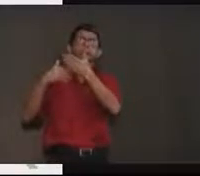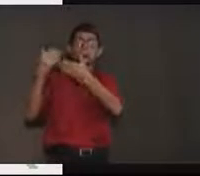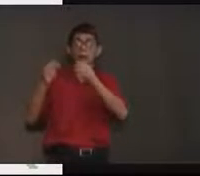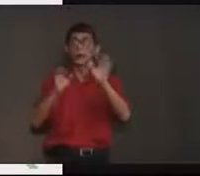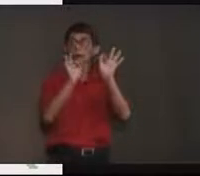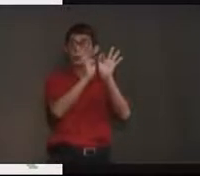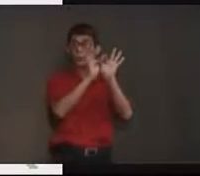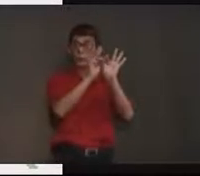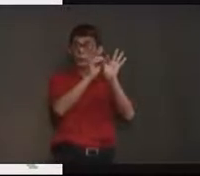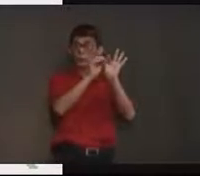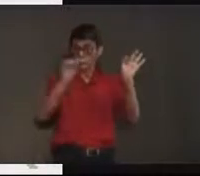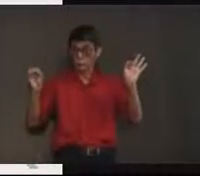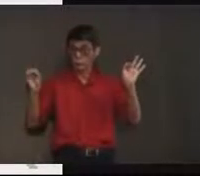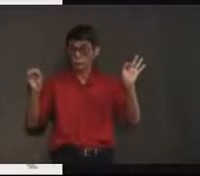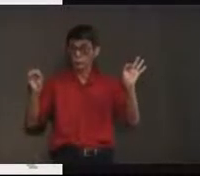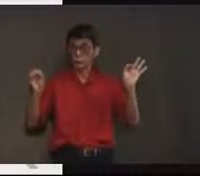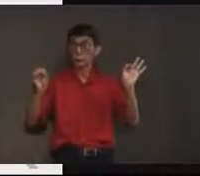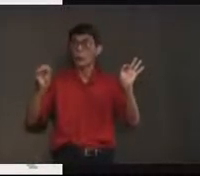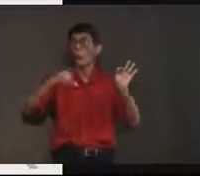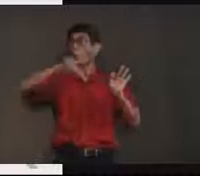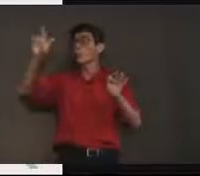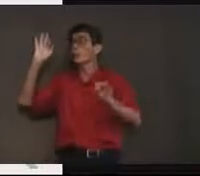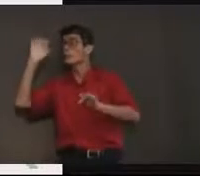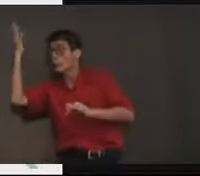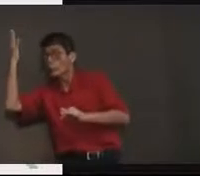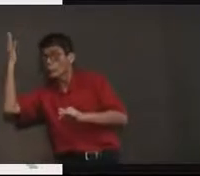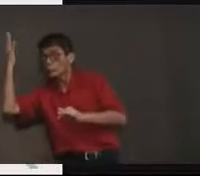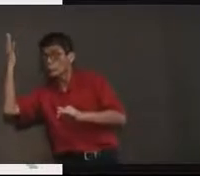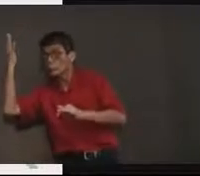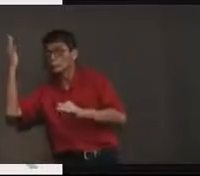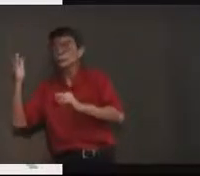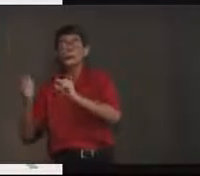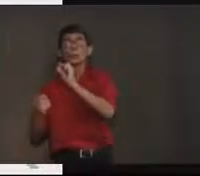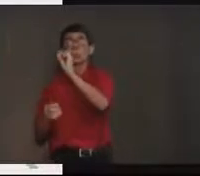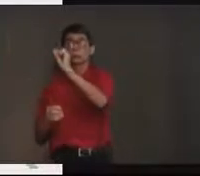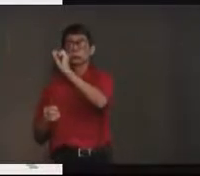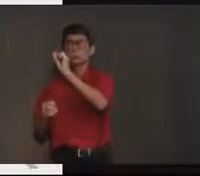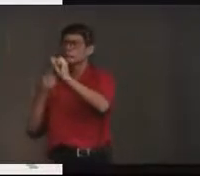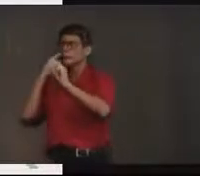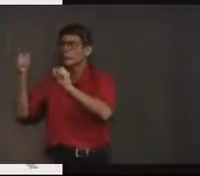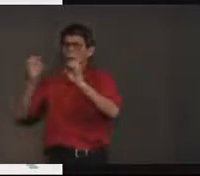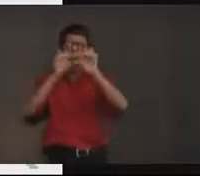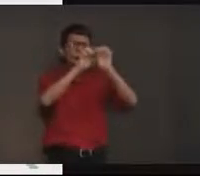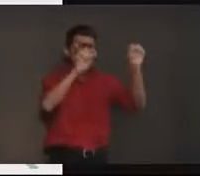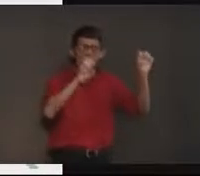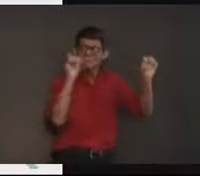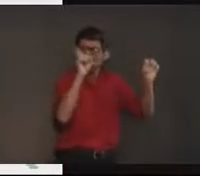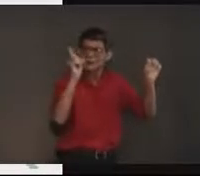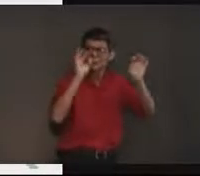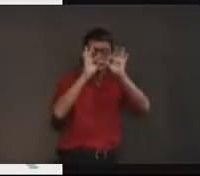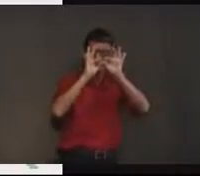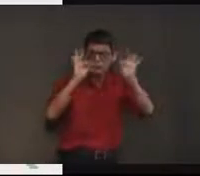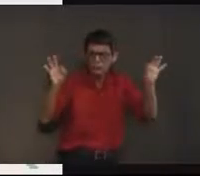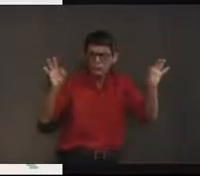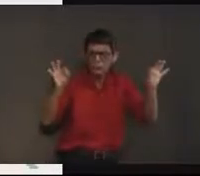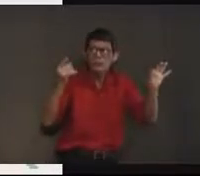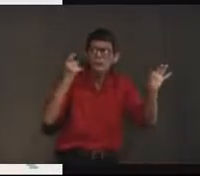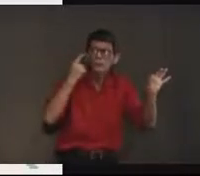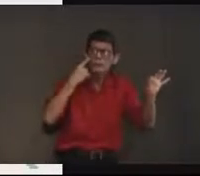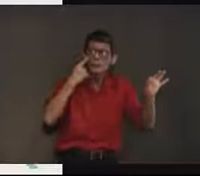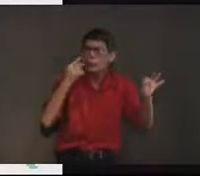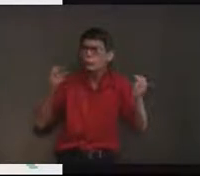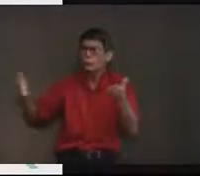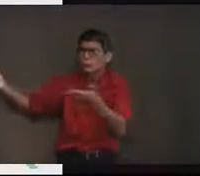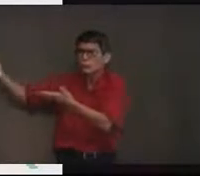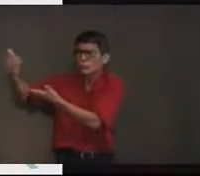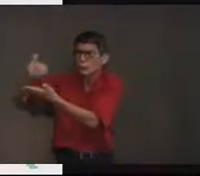fibras óticas e outros fenômenos de Luiz o pessoal começou Vamos tentar um modelo não-linear para ver como é que ele corresponde com os dados que